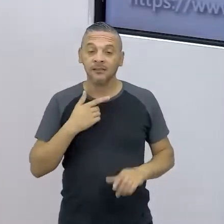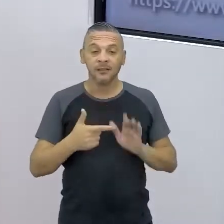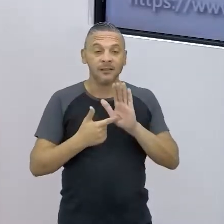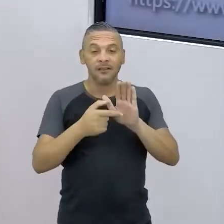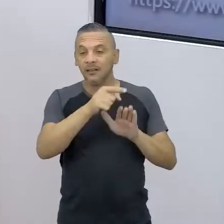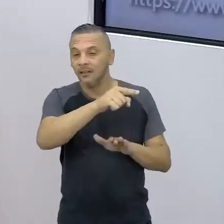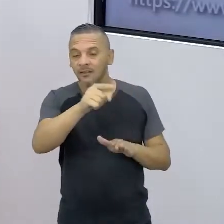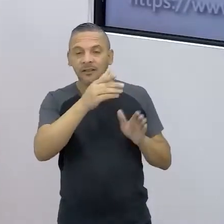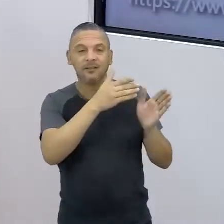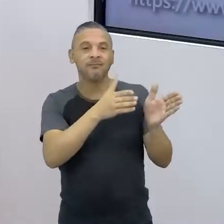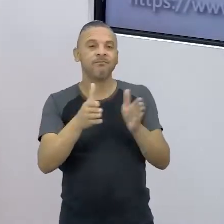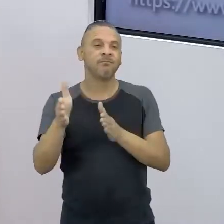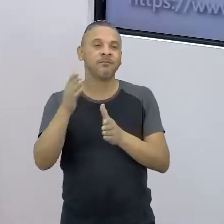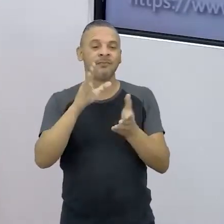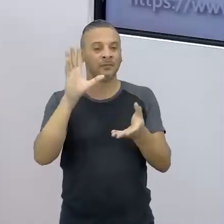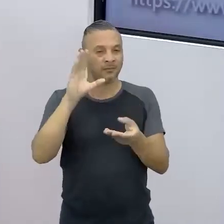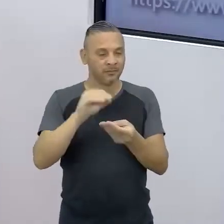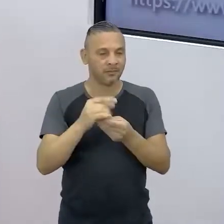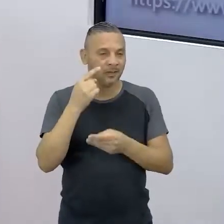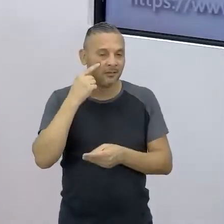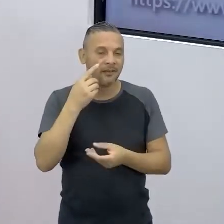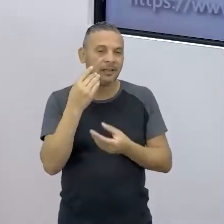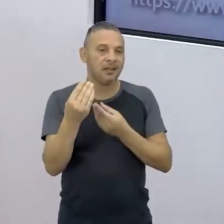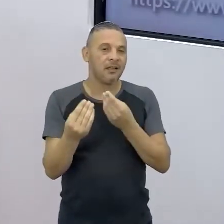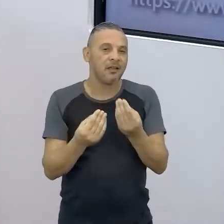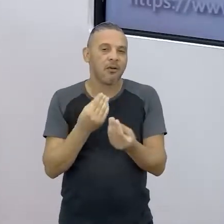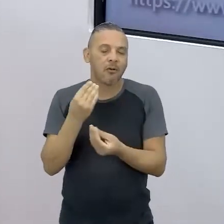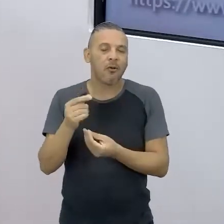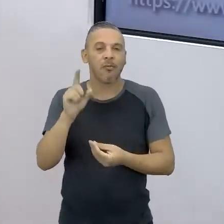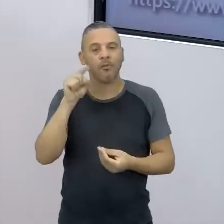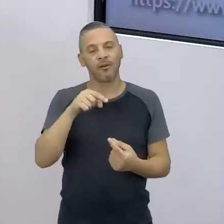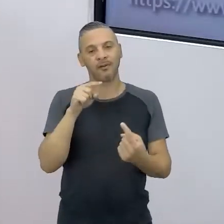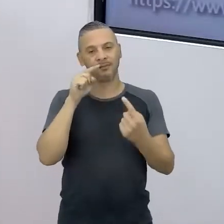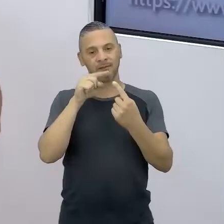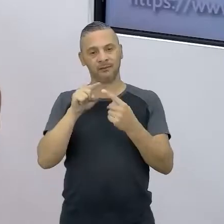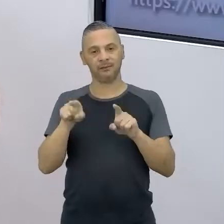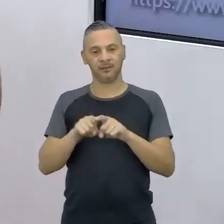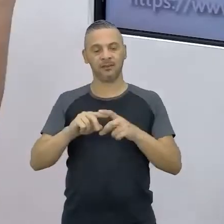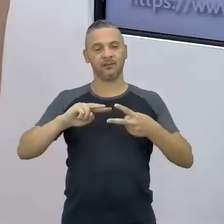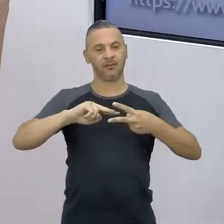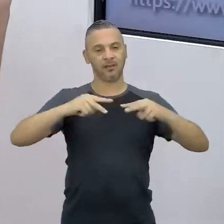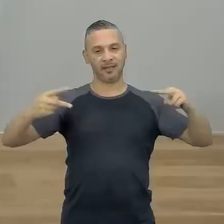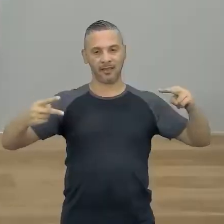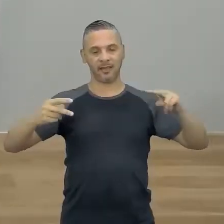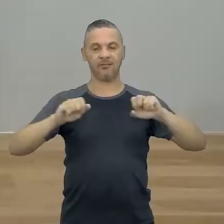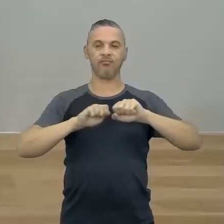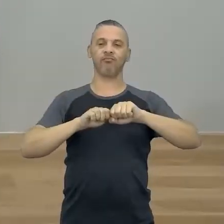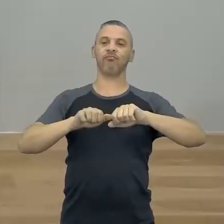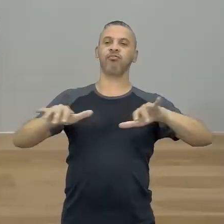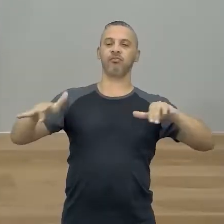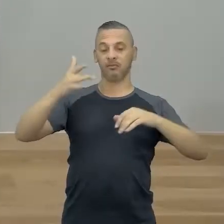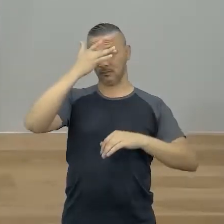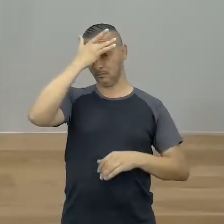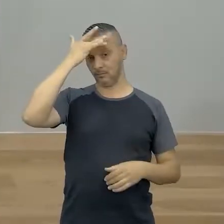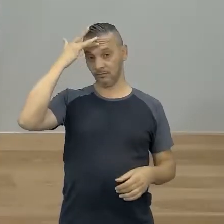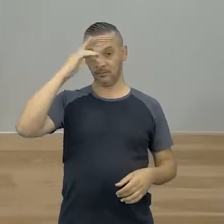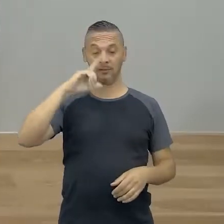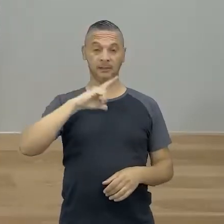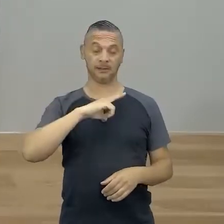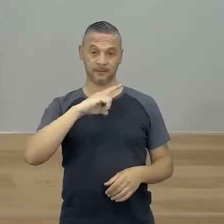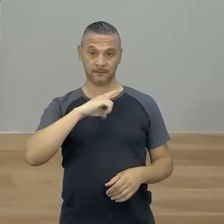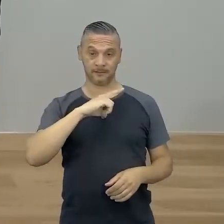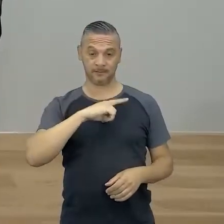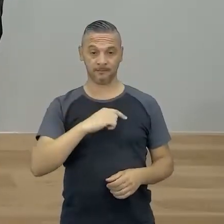vocês darem uma olhada para ver. É bem curtinho, mas para vocês verem como ficaria. E aí você vai pegar o link e vai distribuir esse link para quem quiser. A pessoa vai assistir